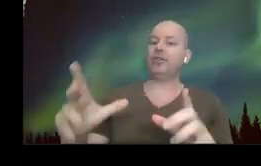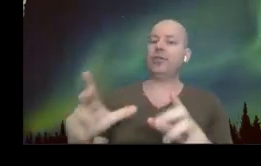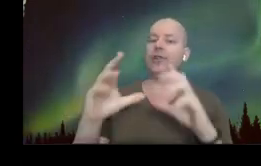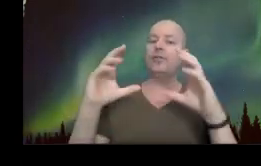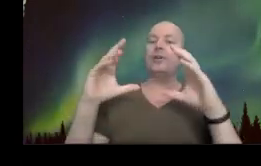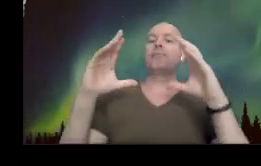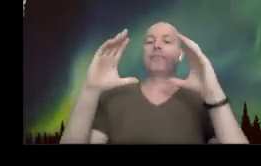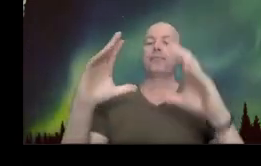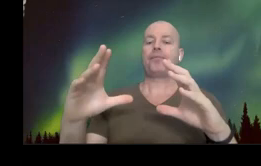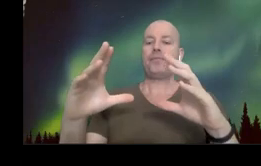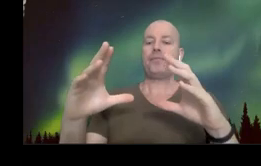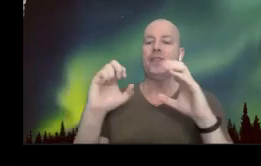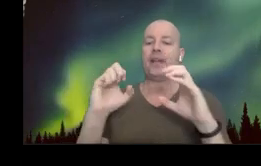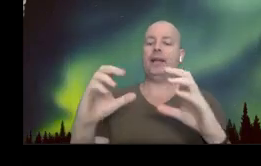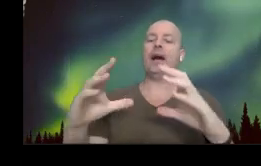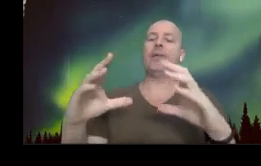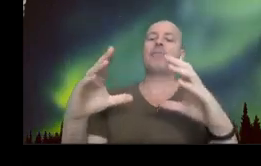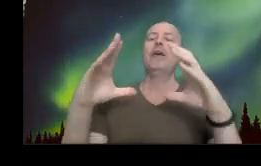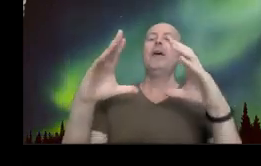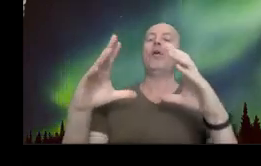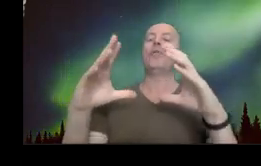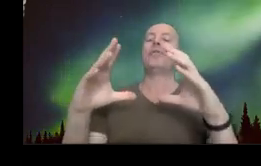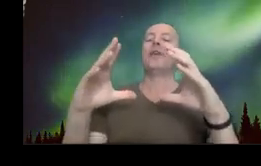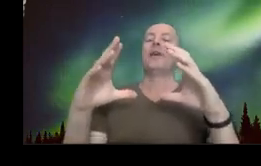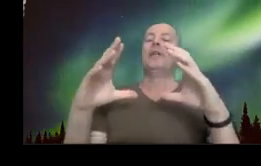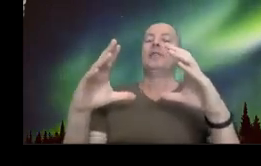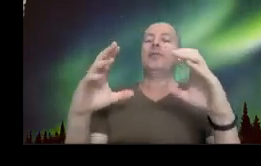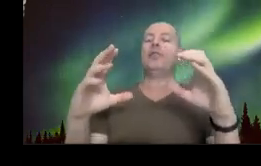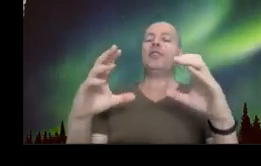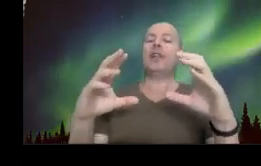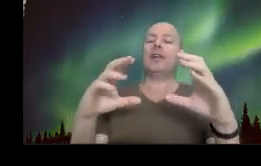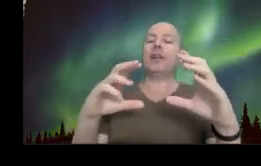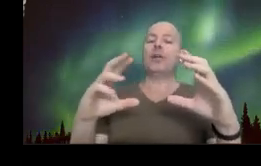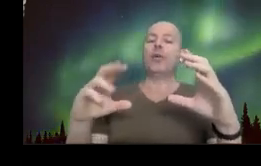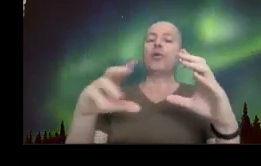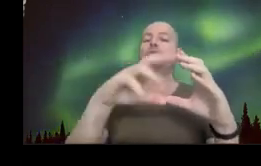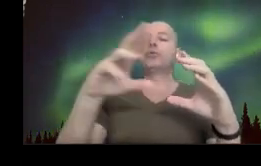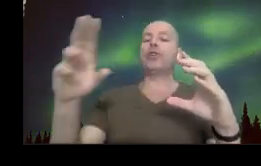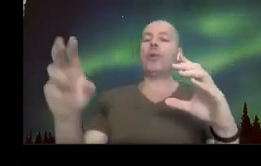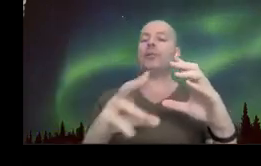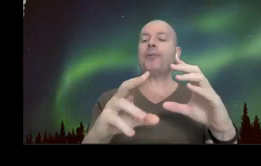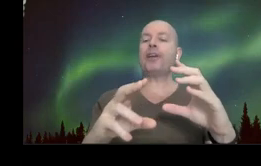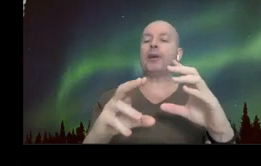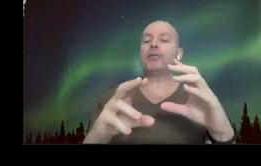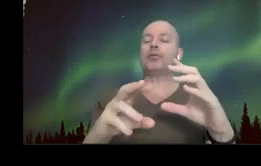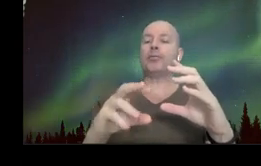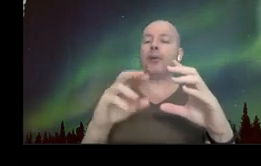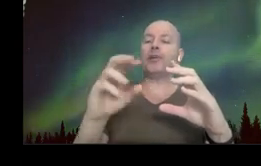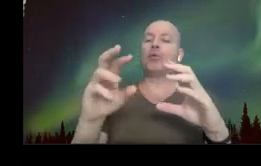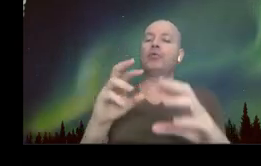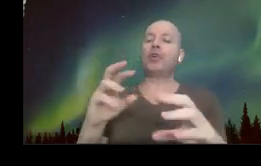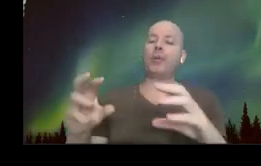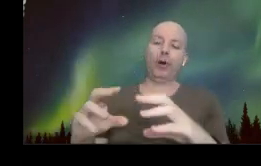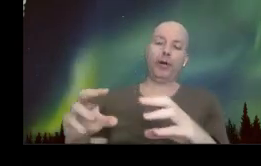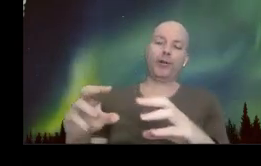nosso slide que vocês vão ver. Tá ele lá. Bom, se você tem o conjunto de quatro fragmentos,